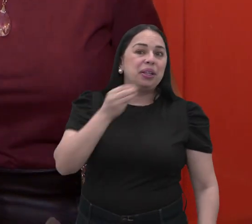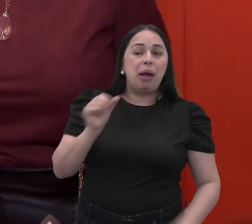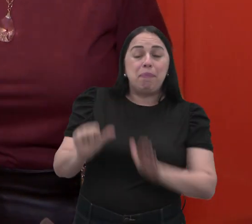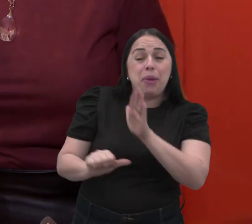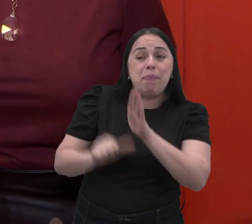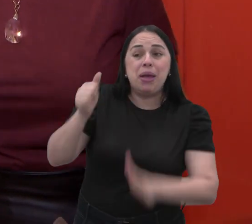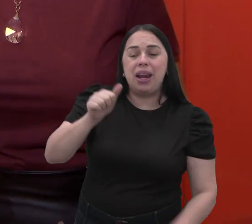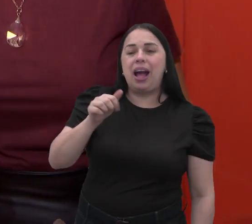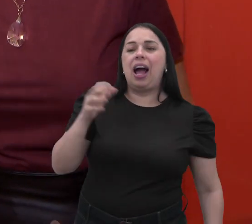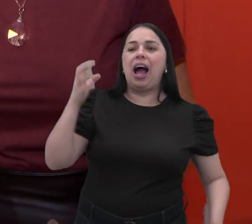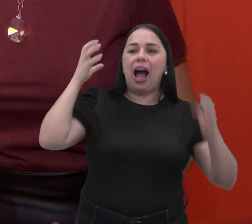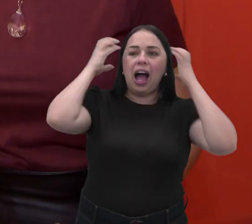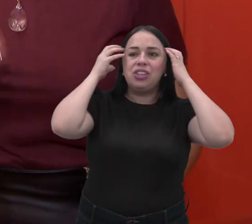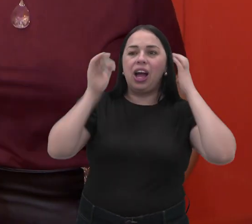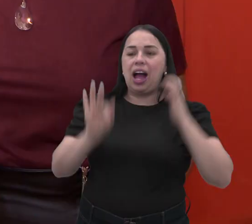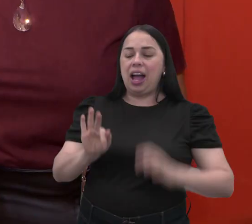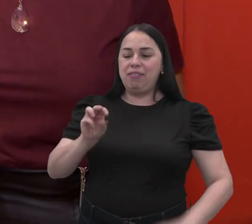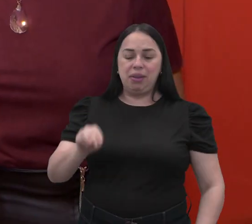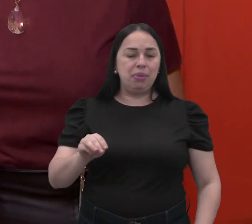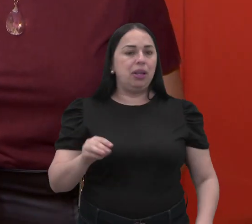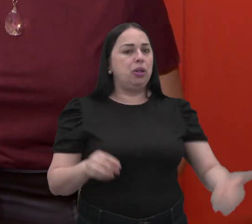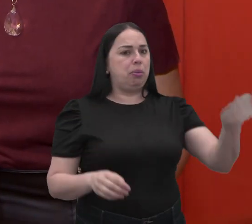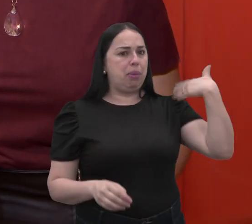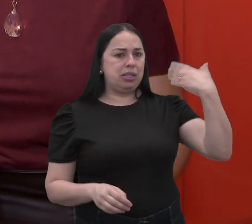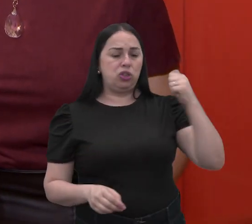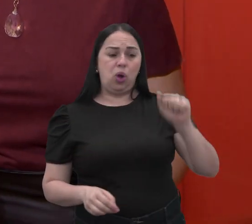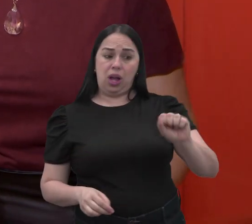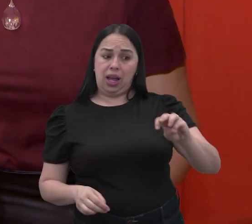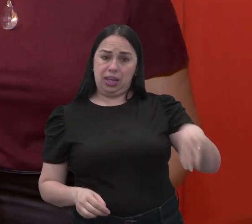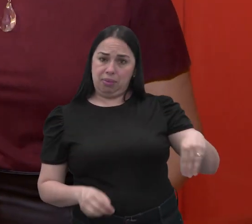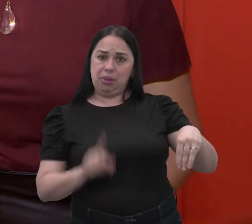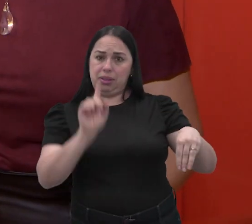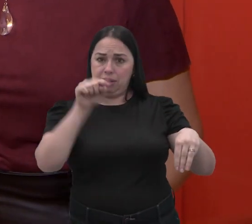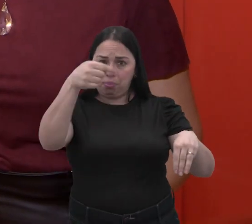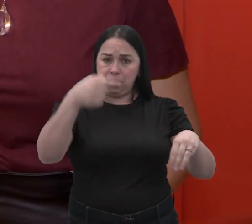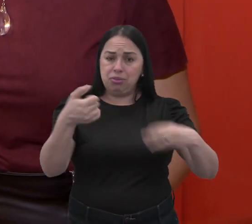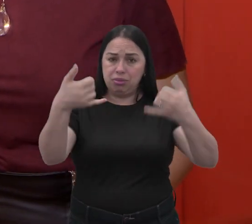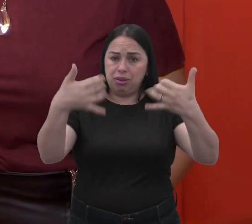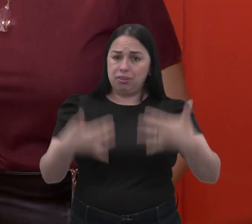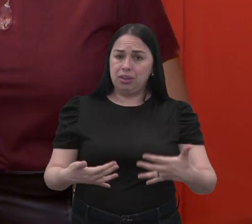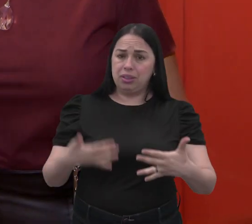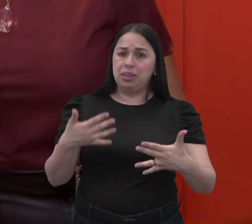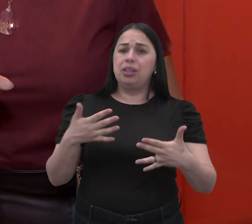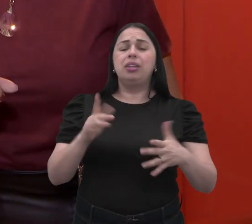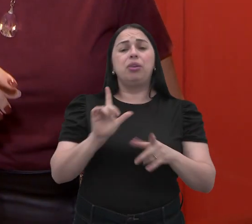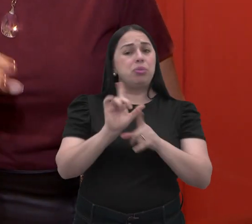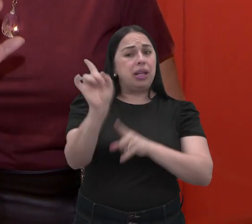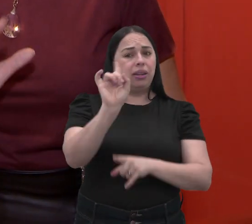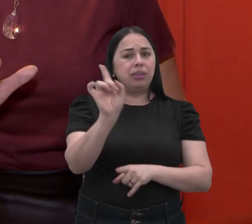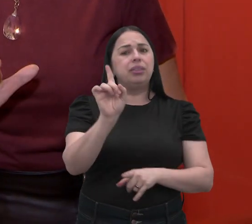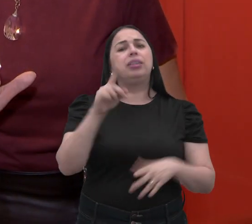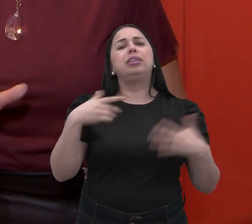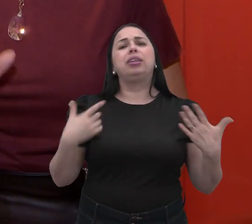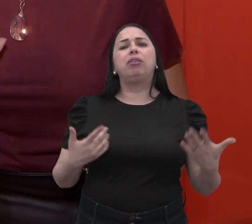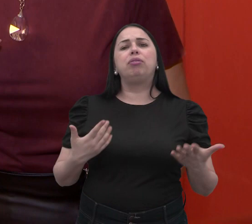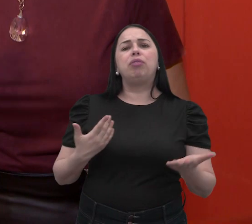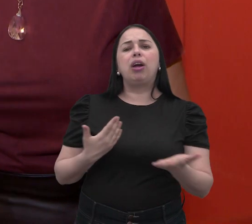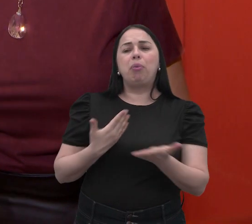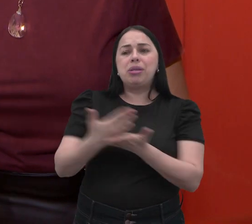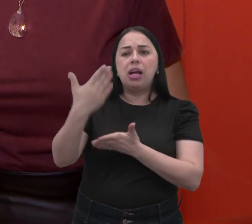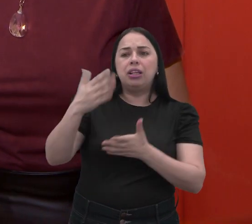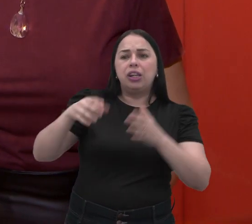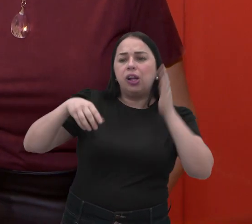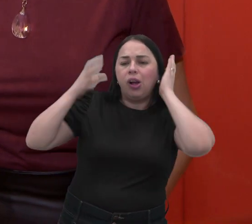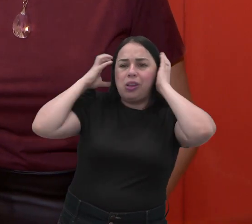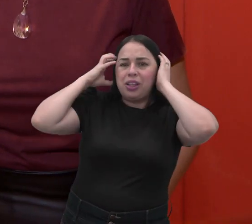da primeira FM, porque antes era só a AM aqui no Vale. Sim. Depois do intervalo, pode ser? Fechou. Não sai daí, eu vou fazer o seguinte, a gente vai